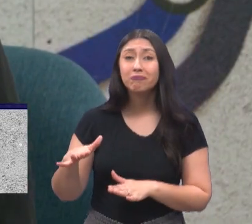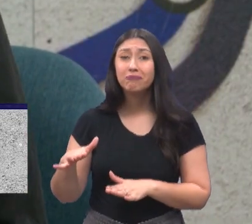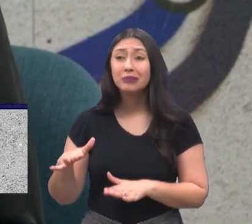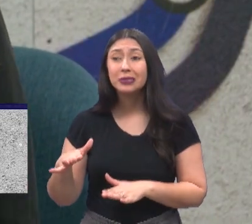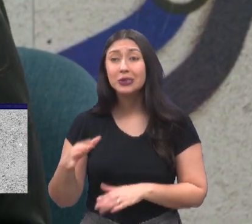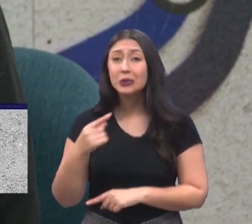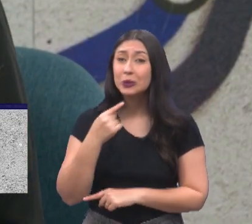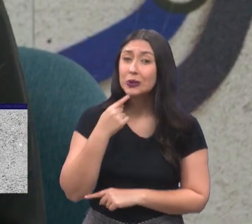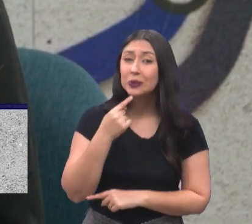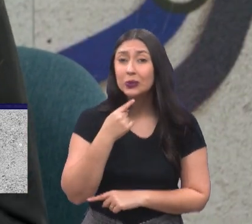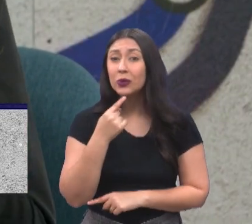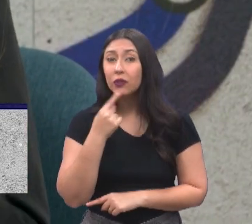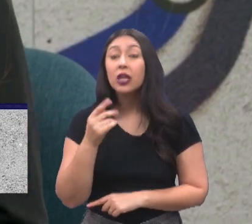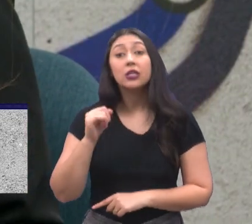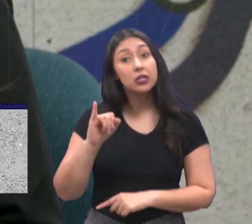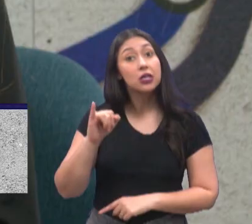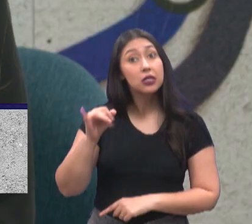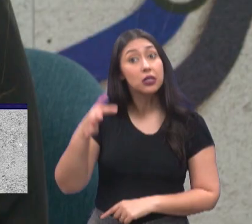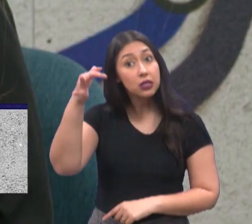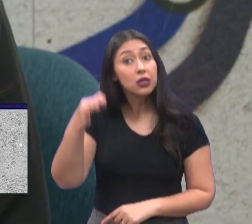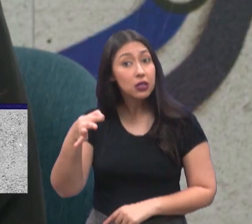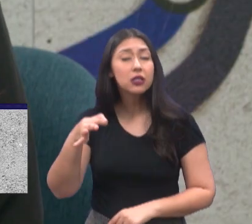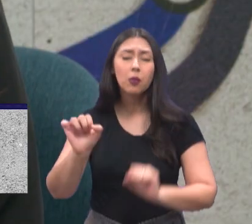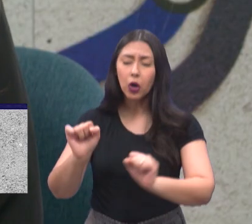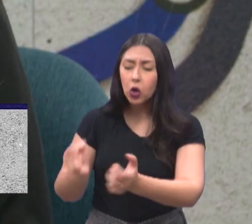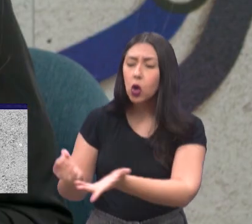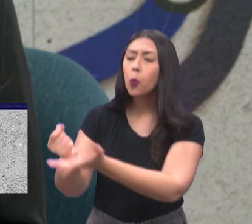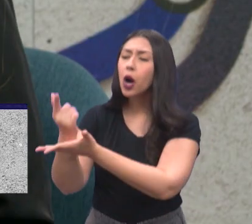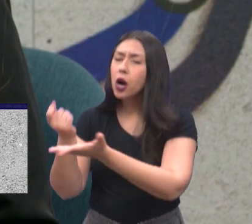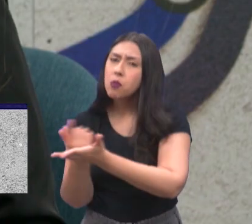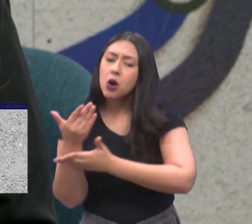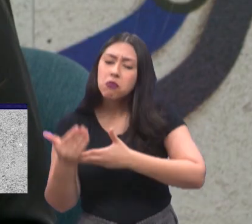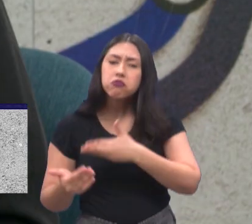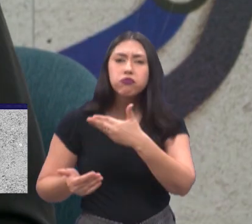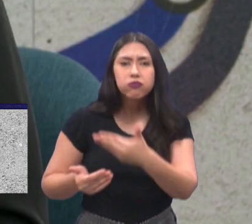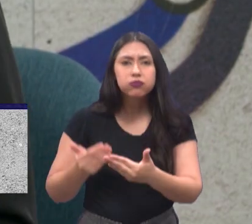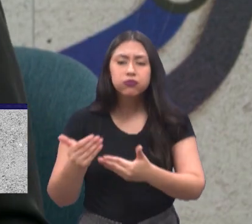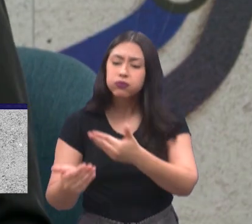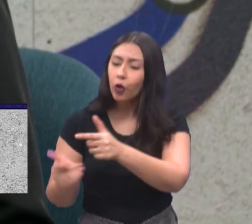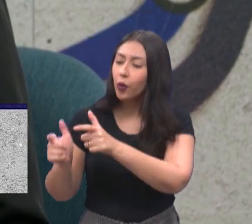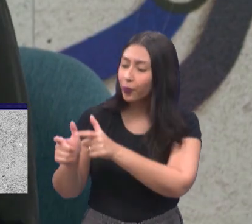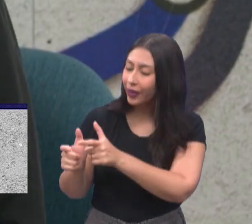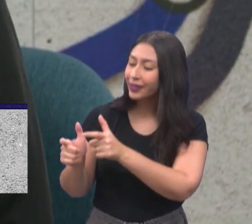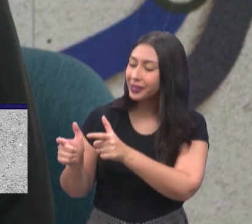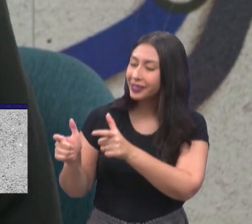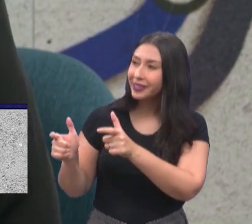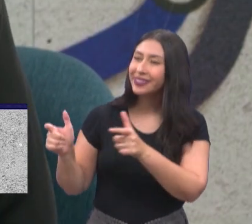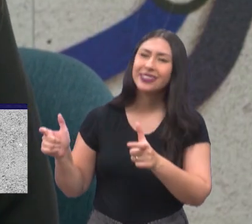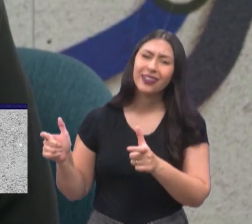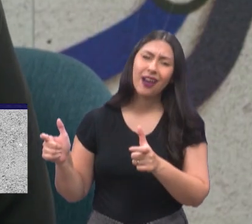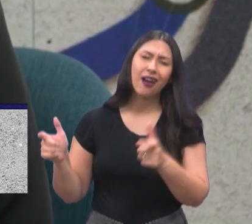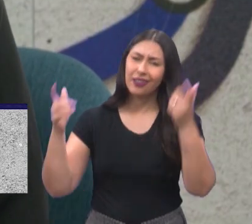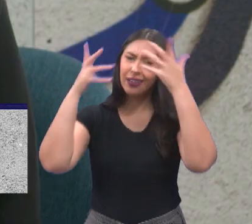Então, quando você tem certeza absoluta, aí você vai comprando devagarzinho e monta a sua oficina, que é lindo, né? Você ter na sua